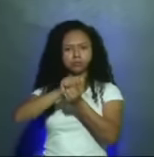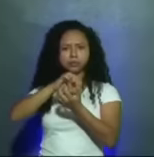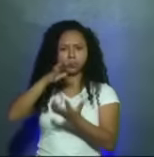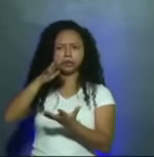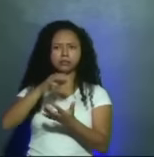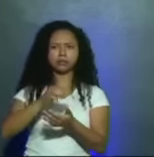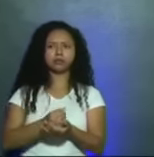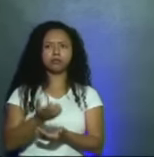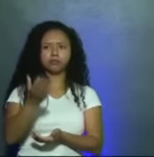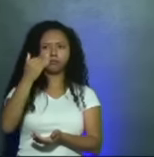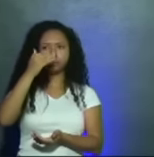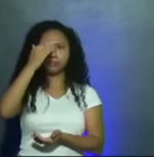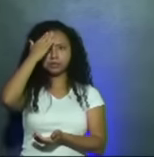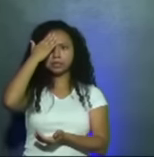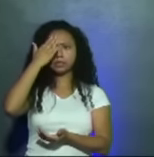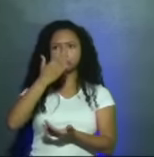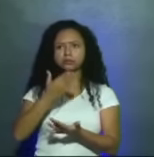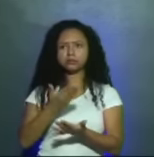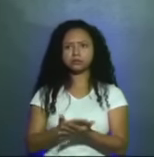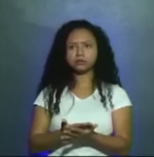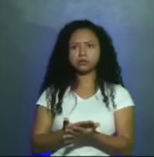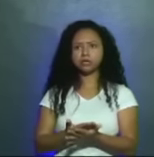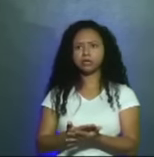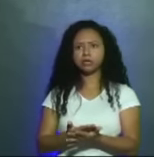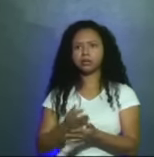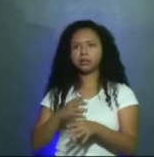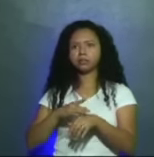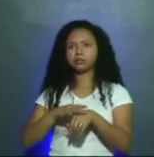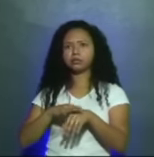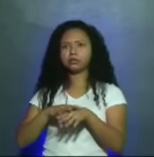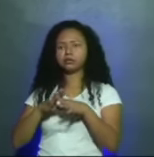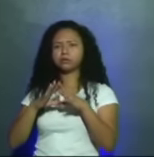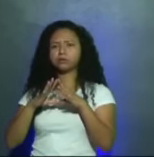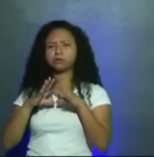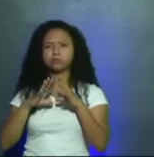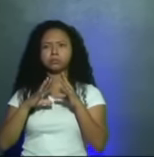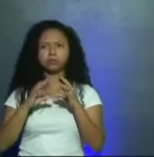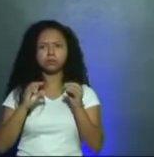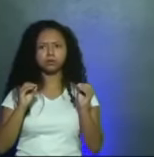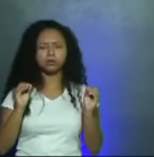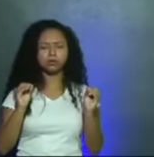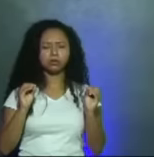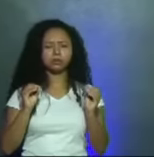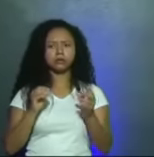cura específica. Vamos continuar orando aí. Tem também